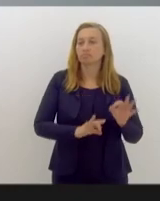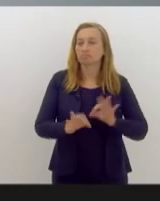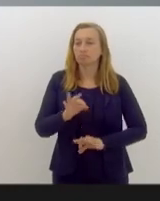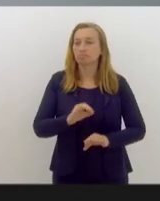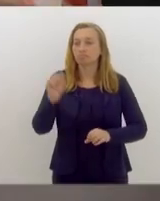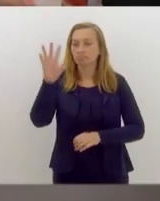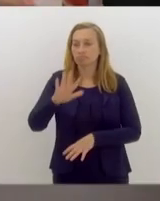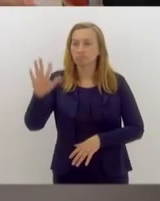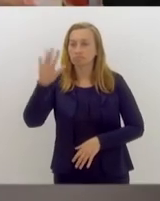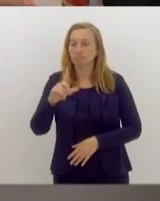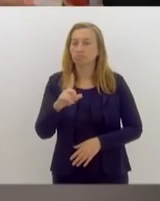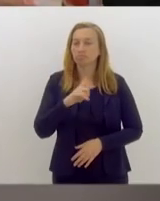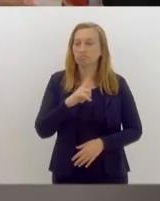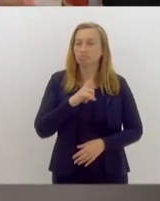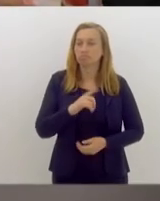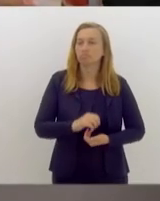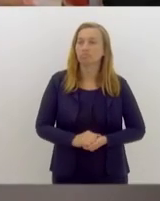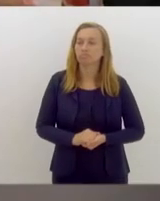gente tem,